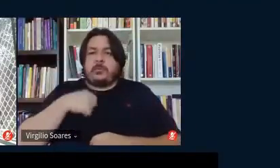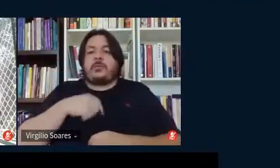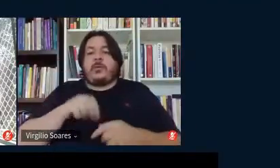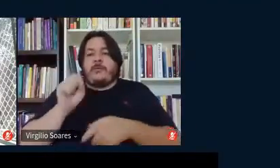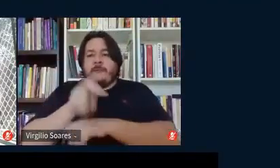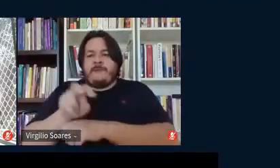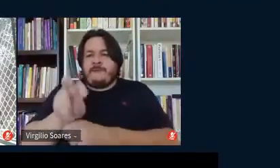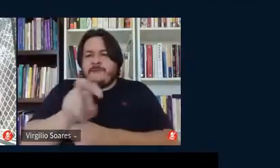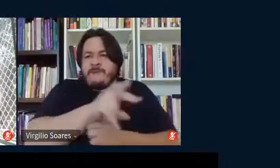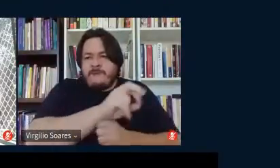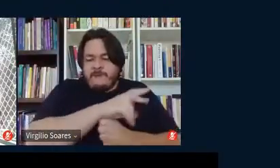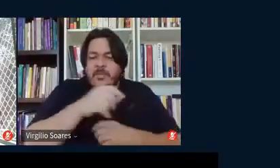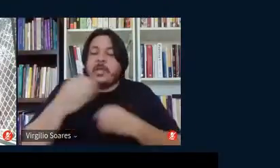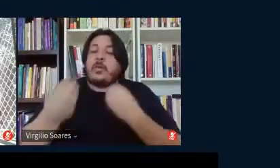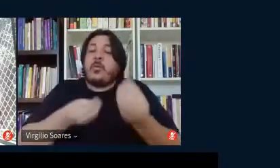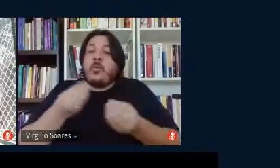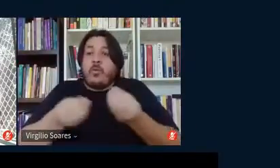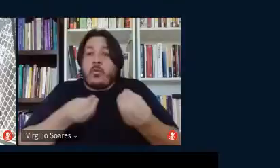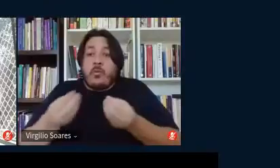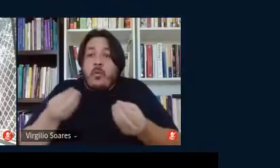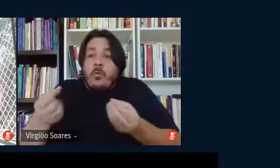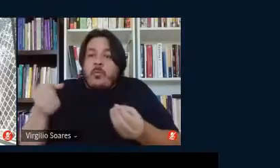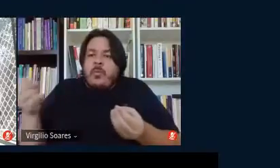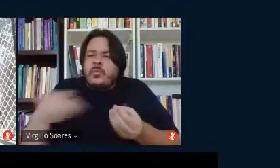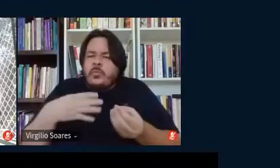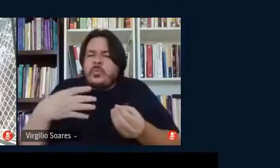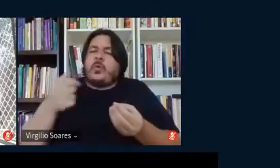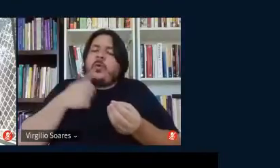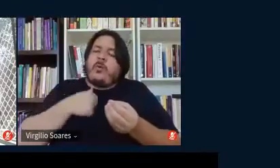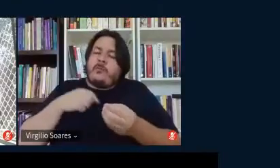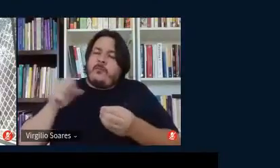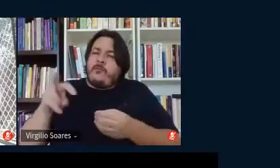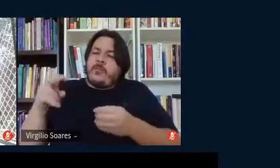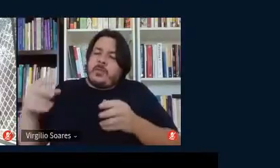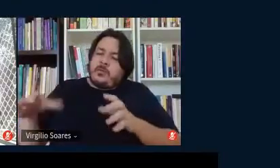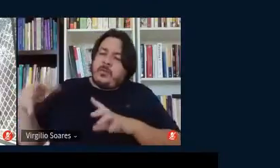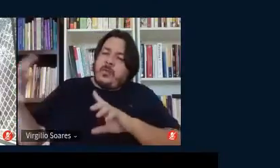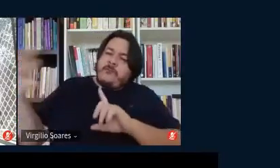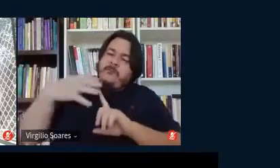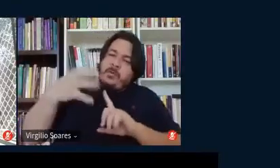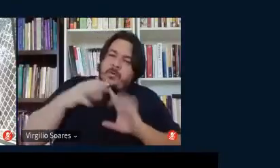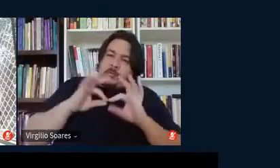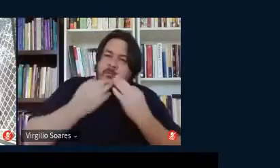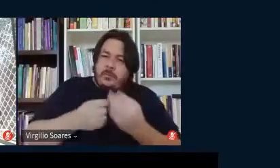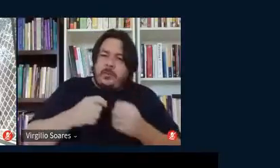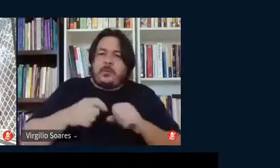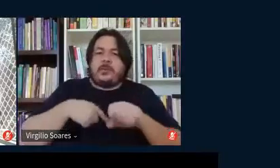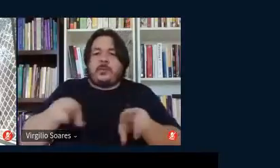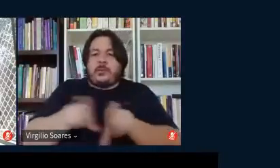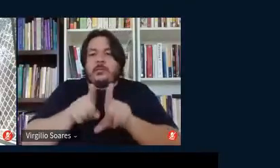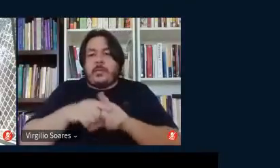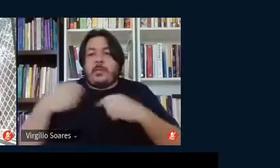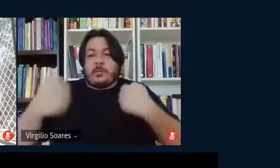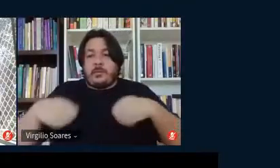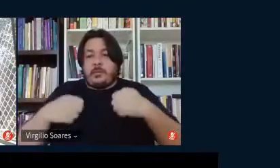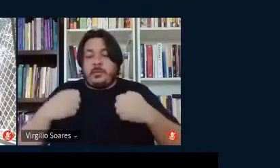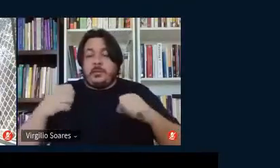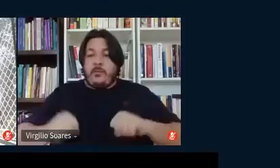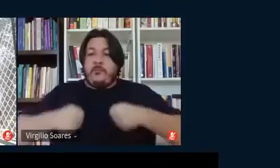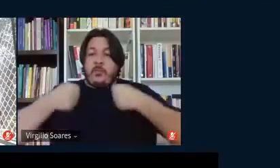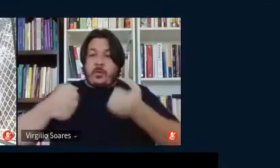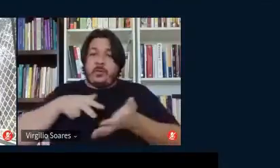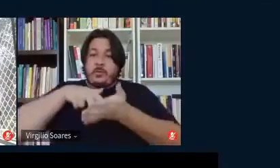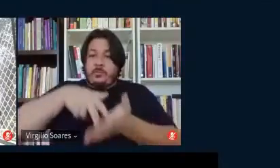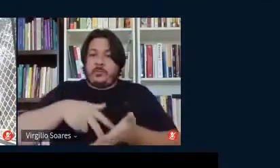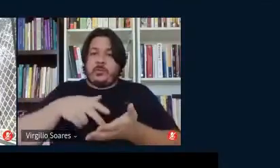novo vírus afeta essas famílias. A vulnerabilidade estrutural e a necessidade de fortalecimento do SUS, que já tinha sido ressaltada com o Zika